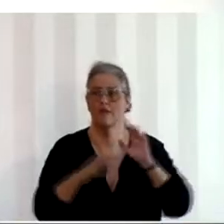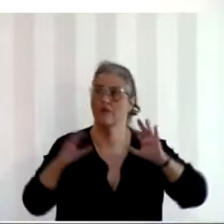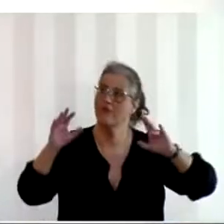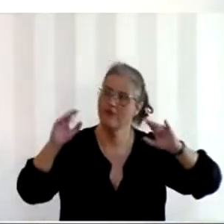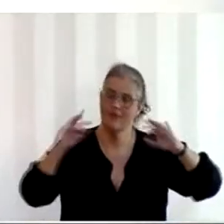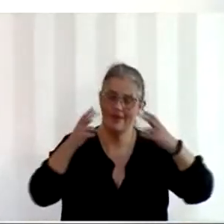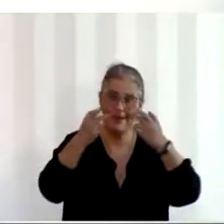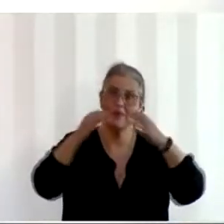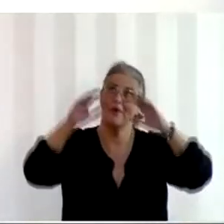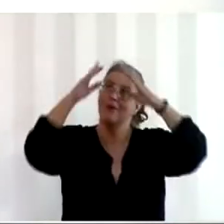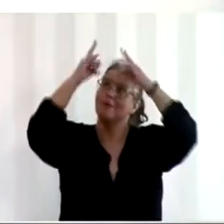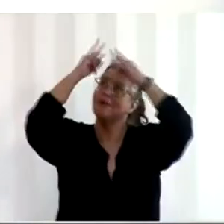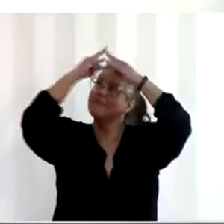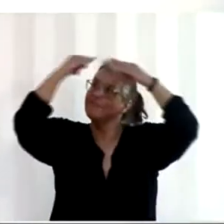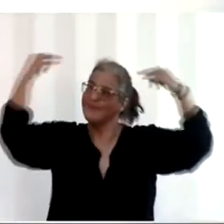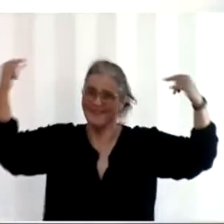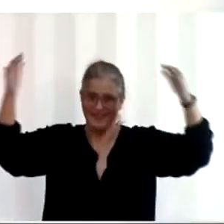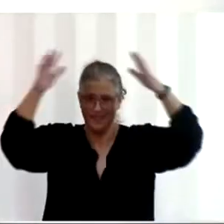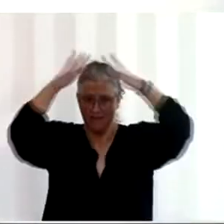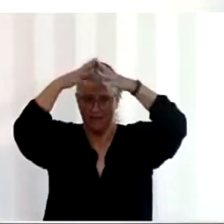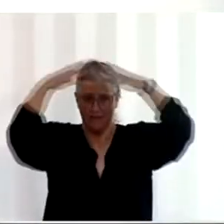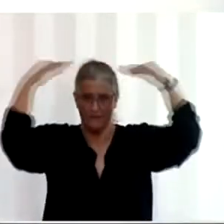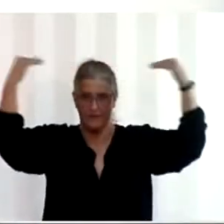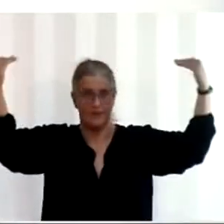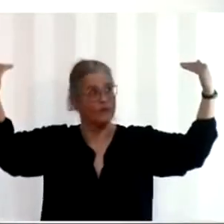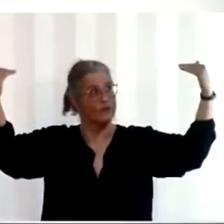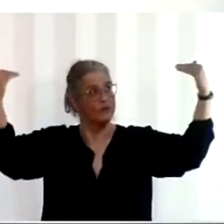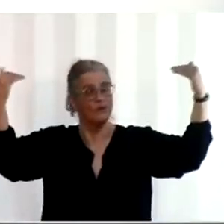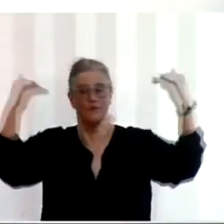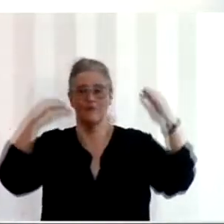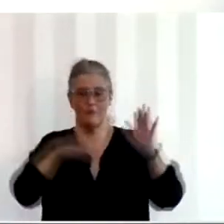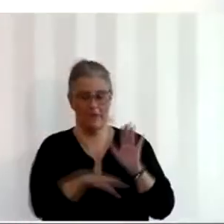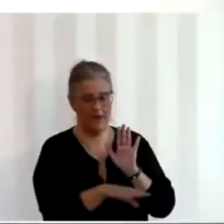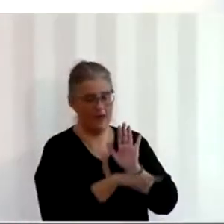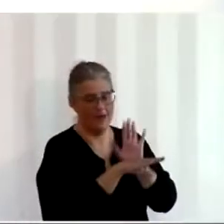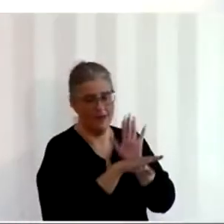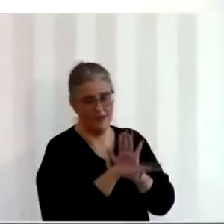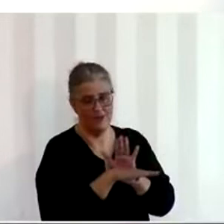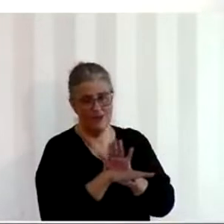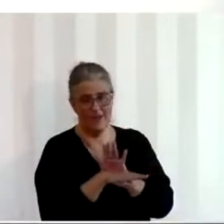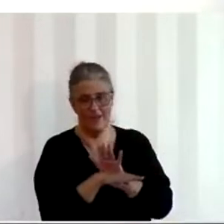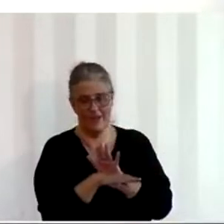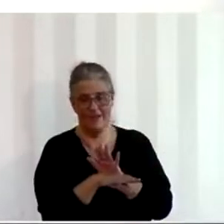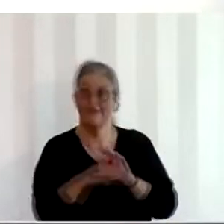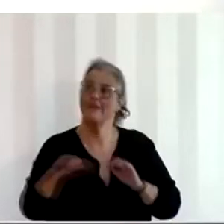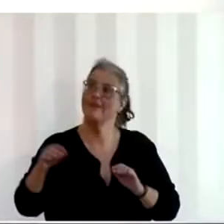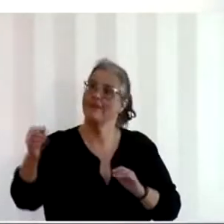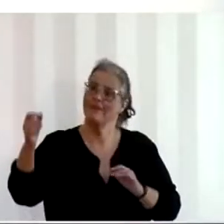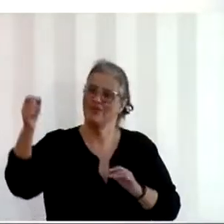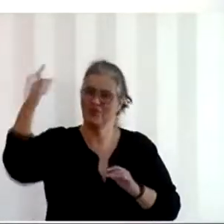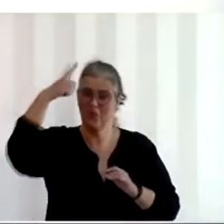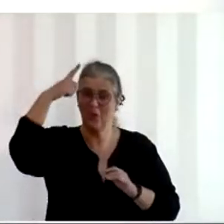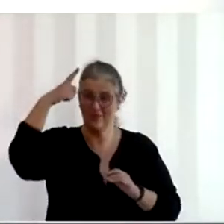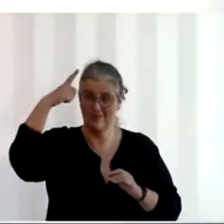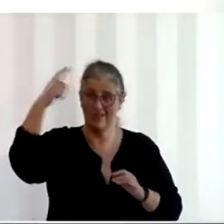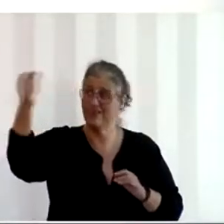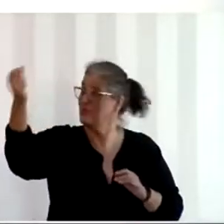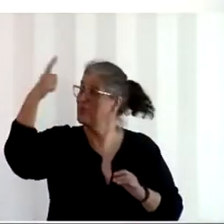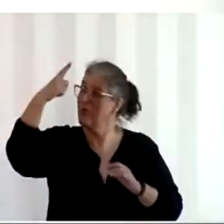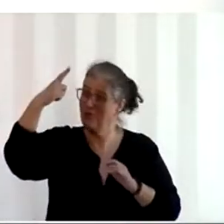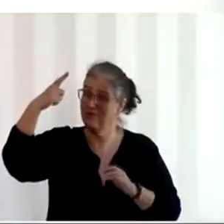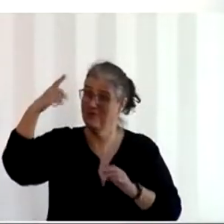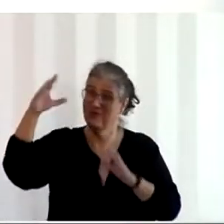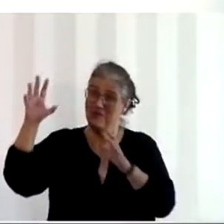calor escaldante do deserto. E o deserto tem esse paradoxo: durante o dia é um calor muito forte, mas